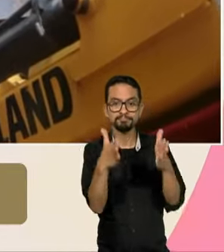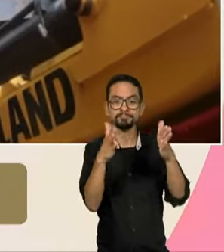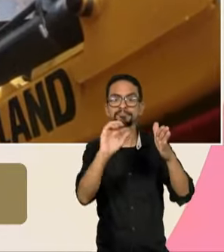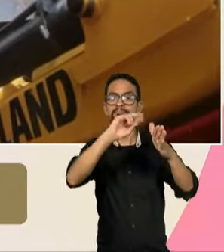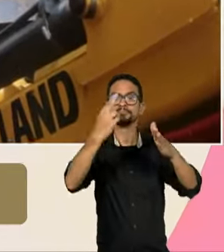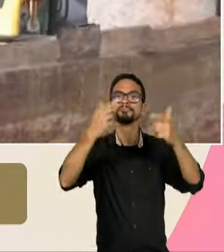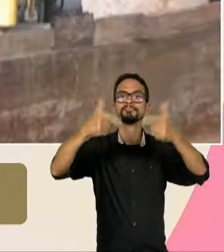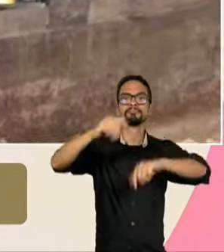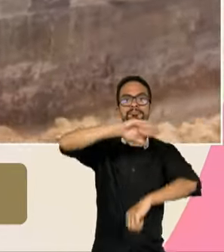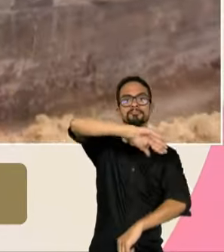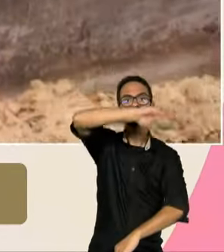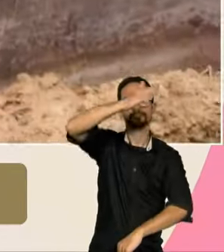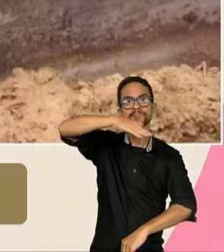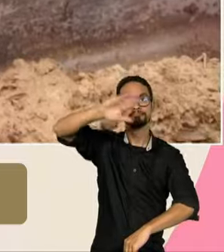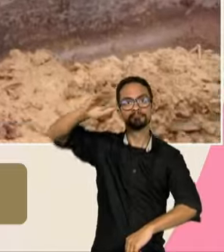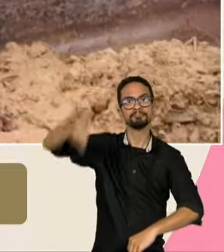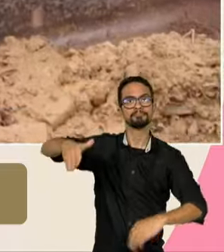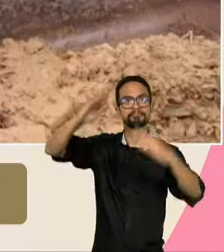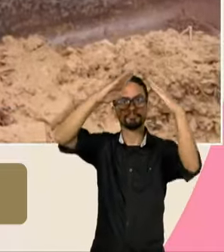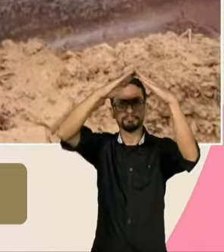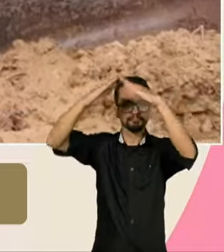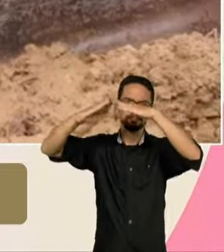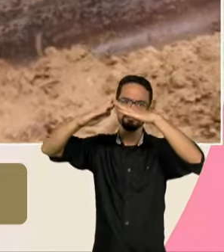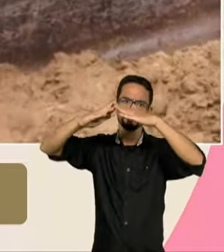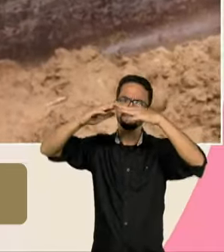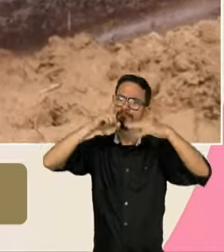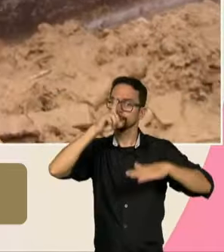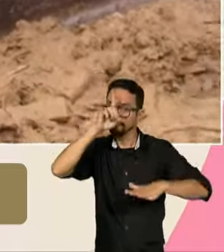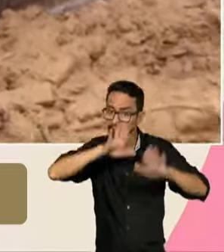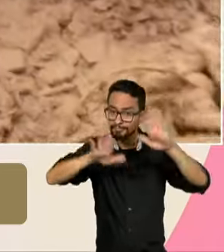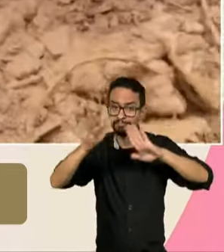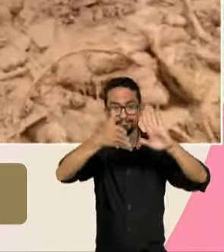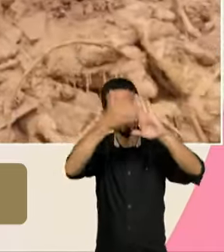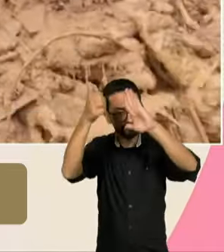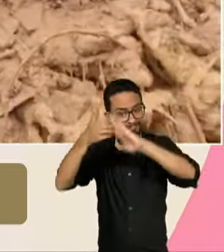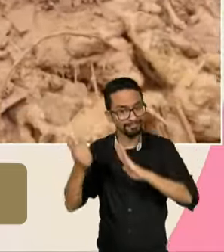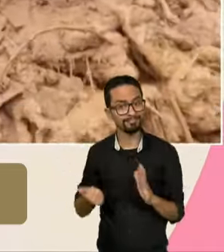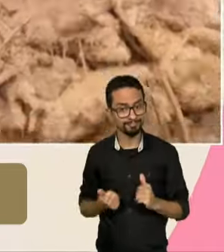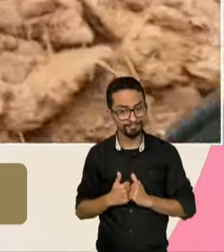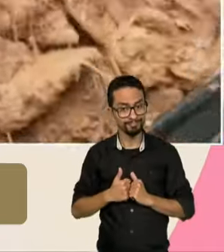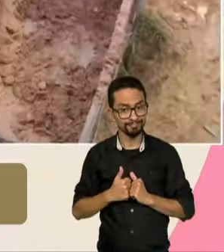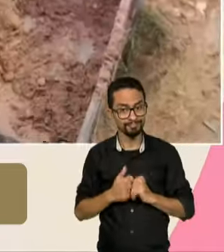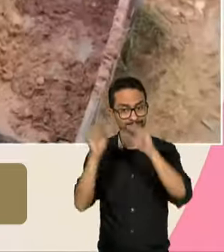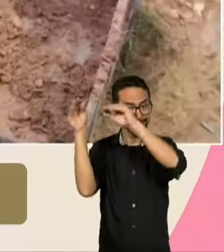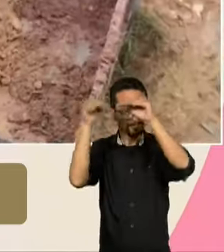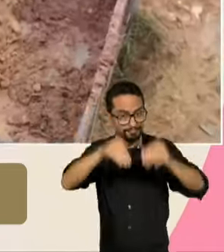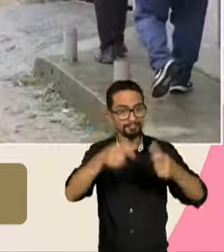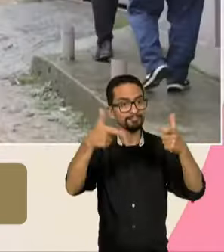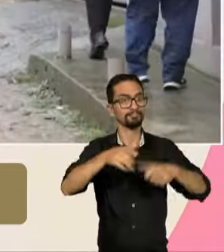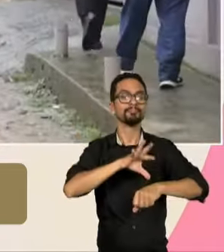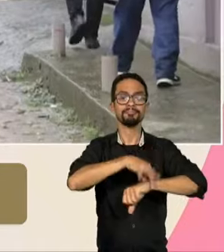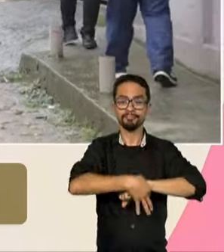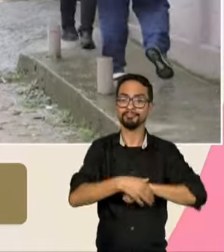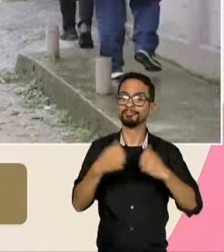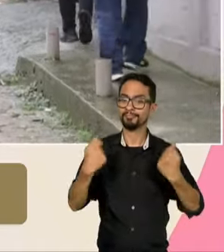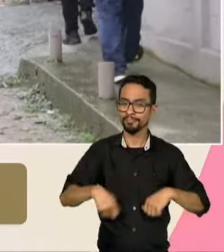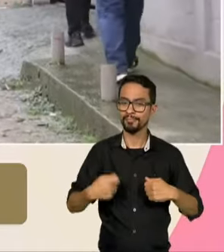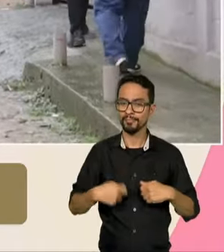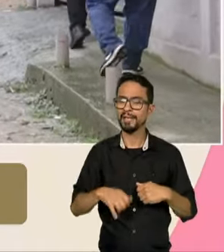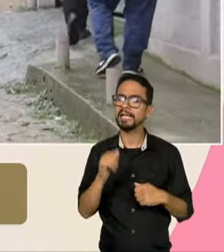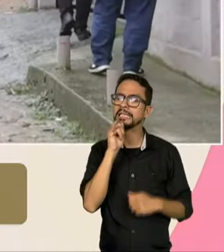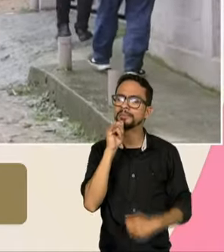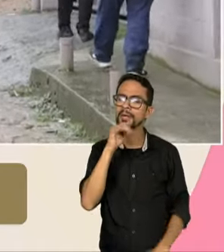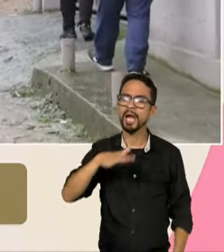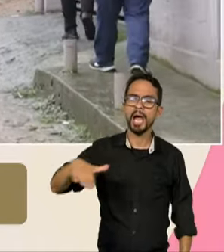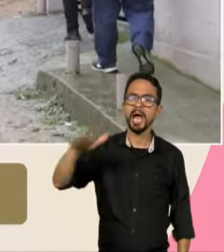montanhas, que podem deslizar, ribanceiras, etc. Tirar essas pessoas daí e colocar em lugares seguros. Por exemplo, a Baixada